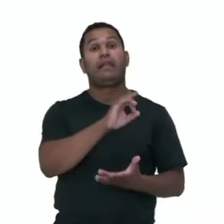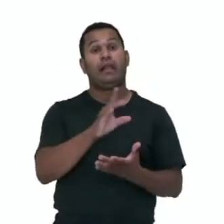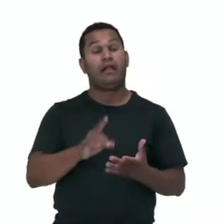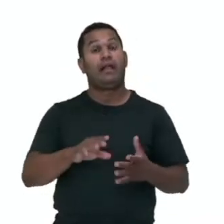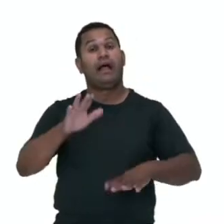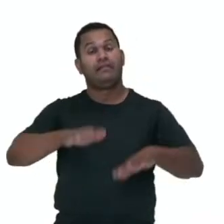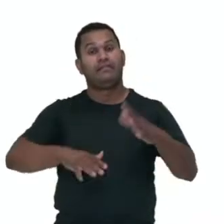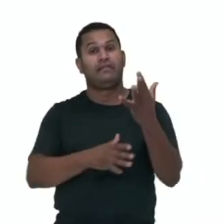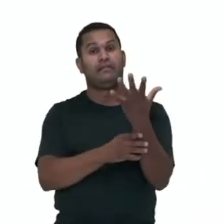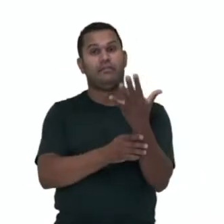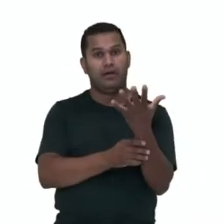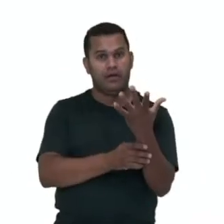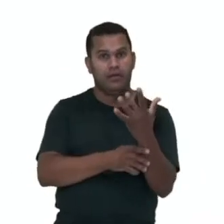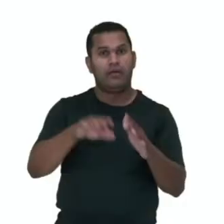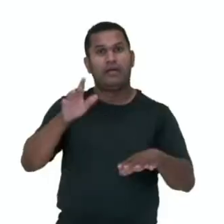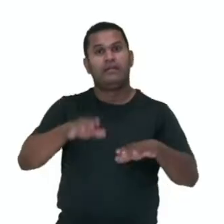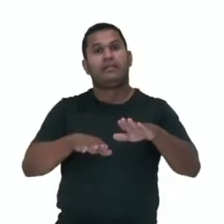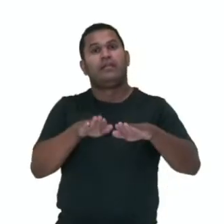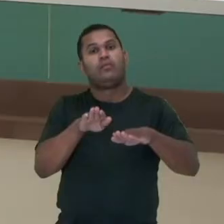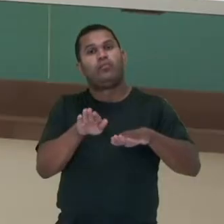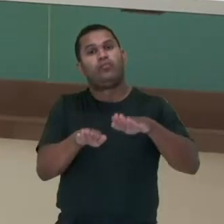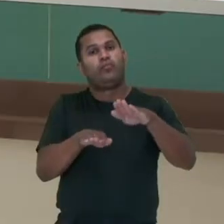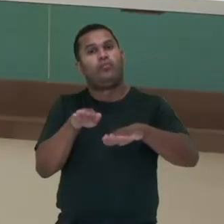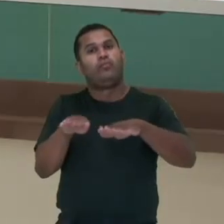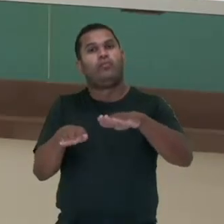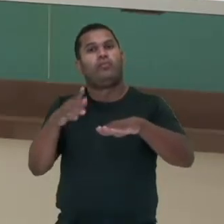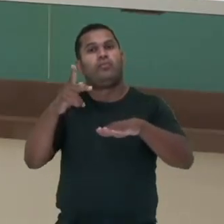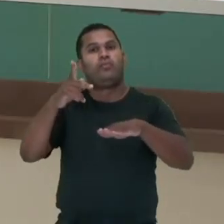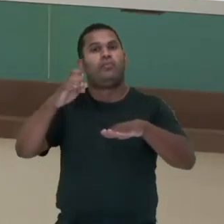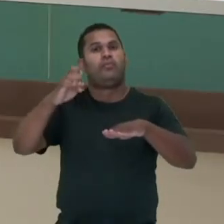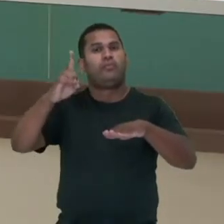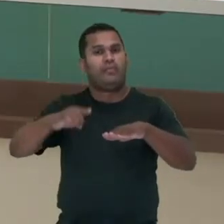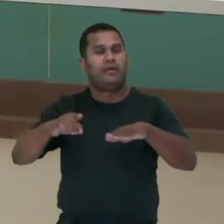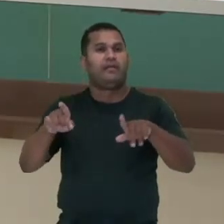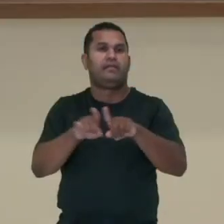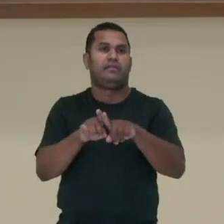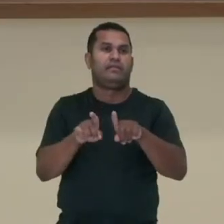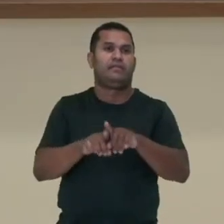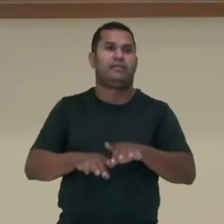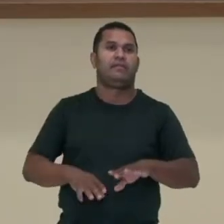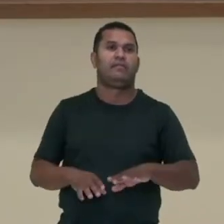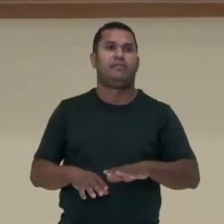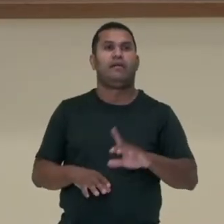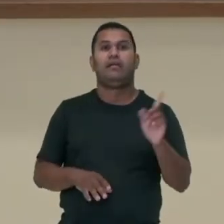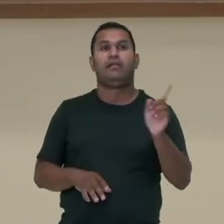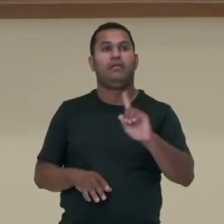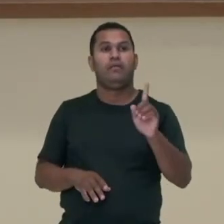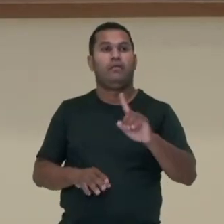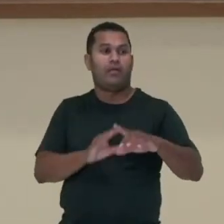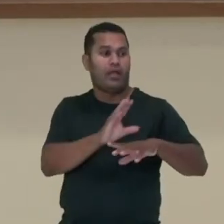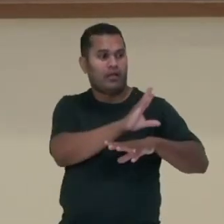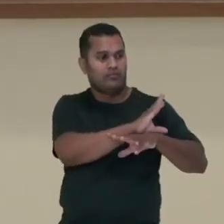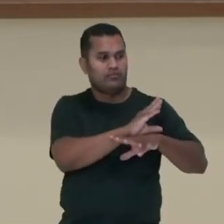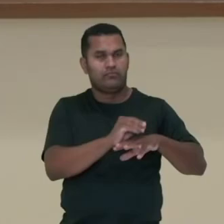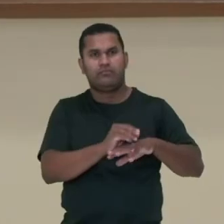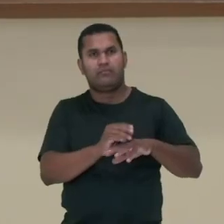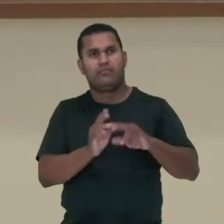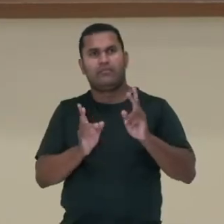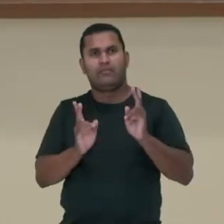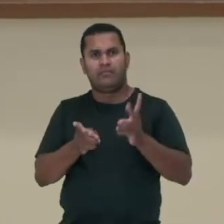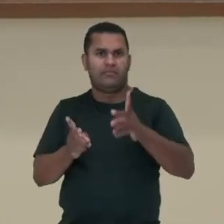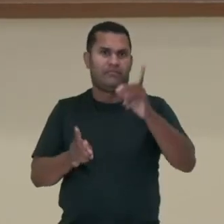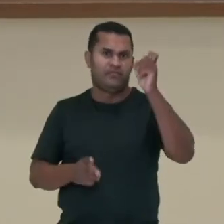pés. Como essa característica é fácil de ser transmitida, ela não é rara, tá? E é uma característica considerada dominante,